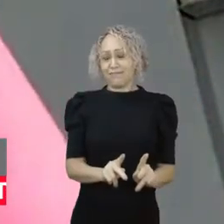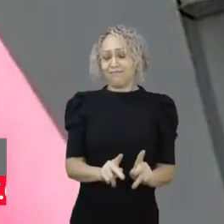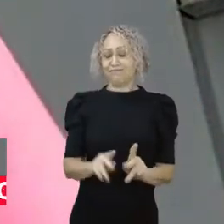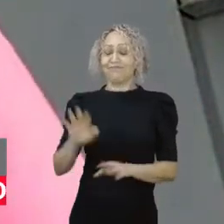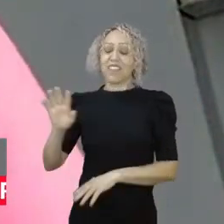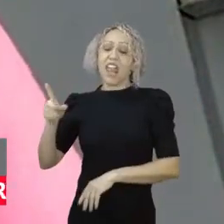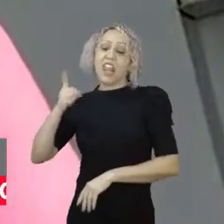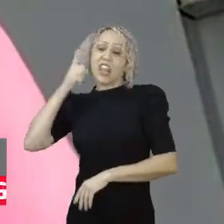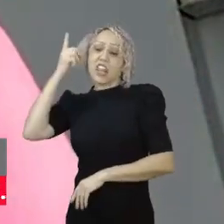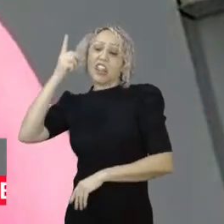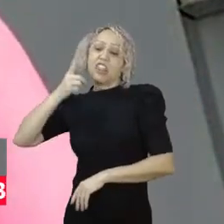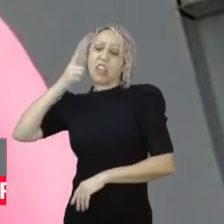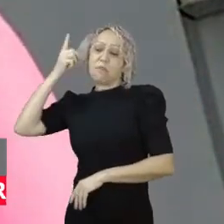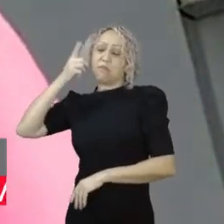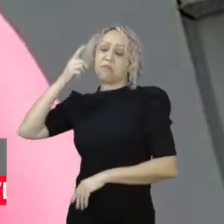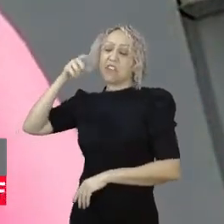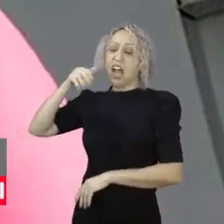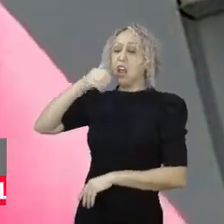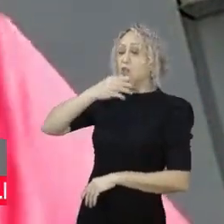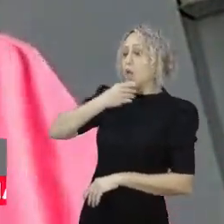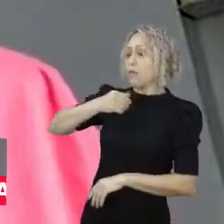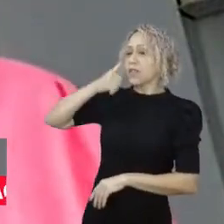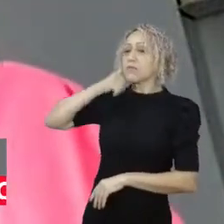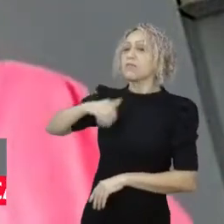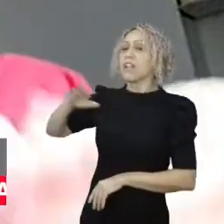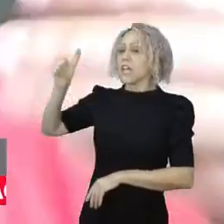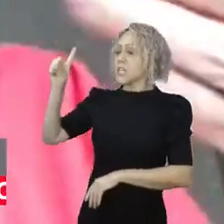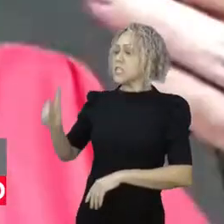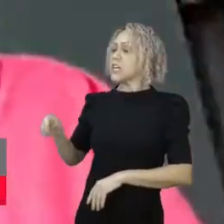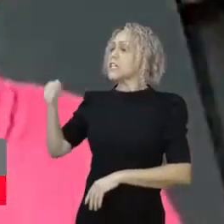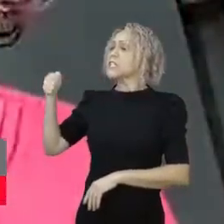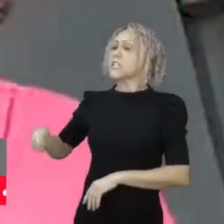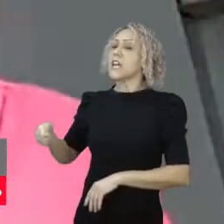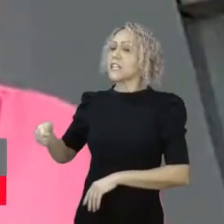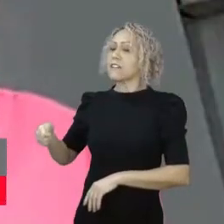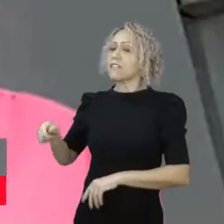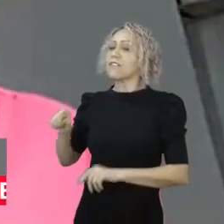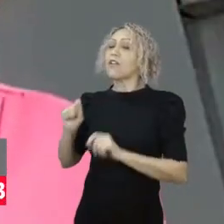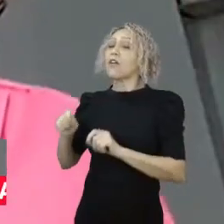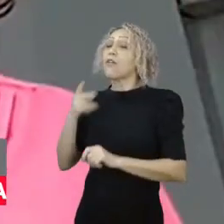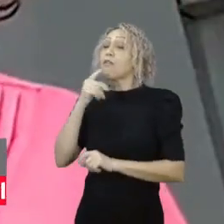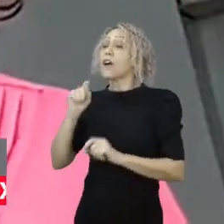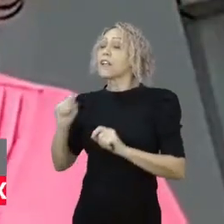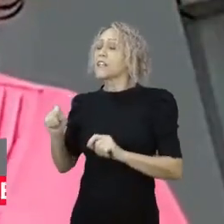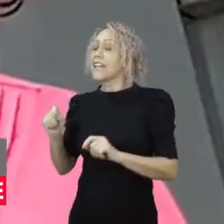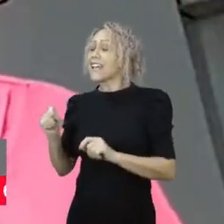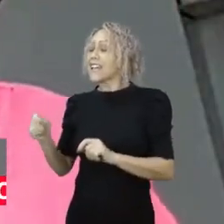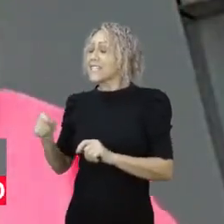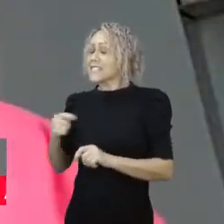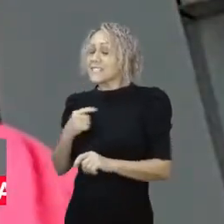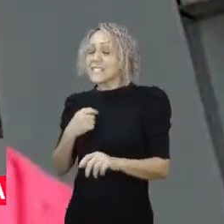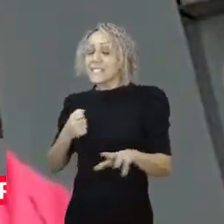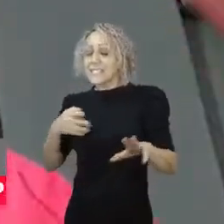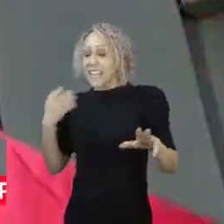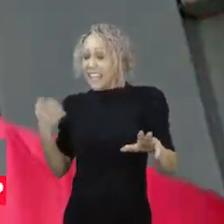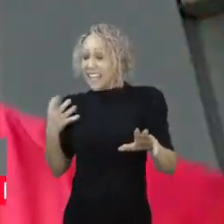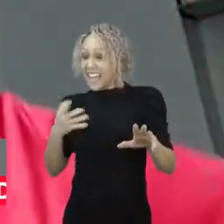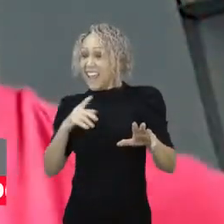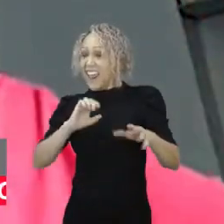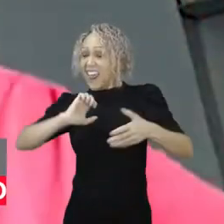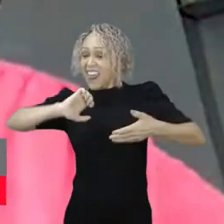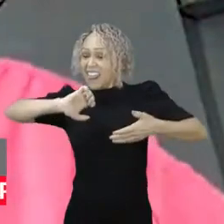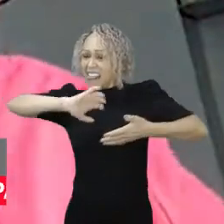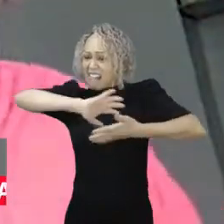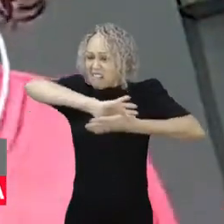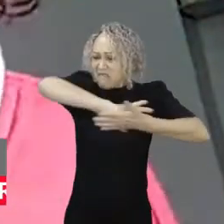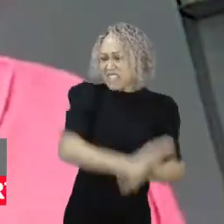deputados e deputadas de direita falam em caçar o presidente Lula. Enquanto Lula é